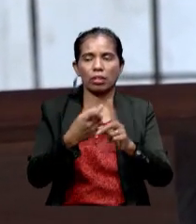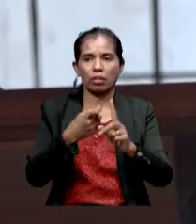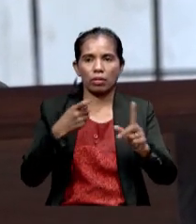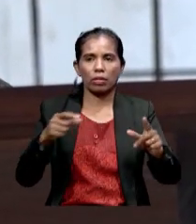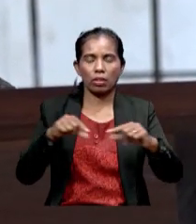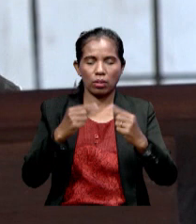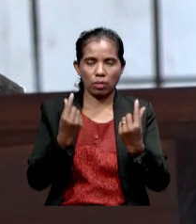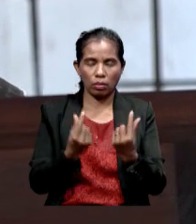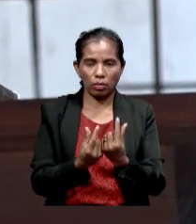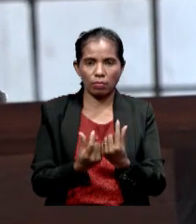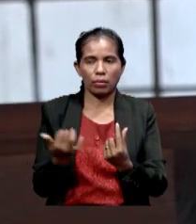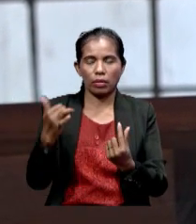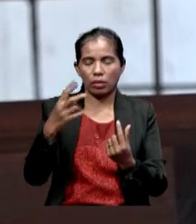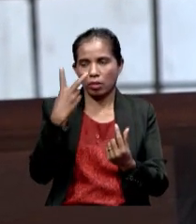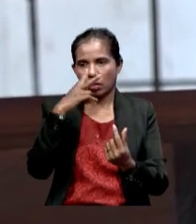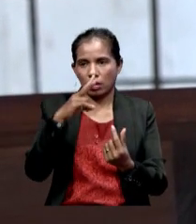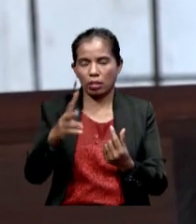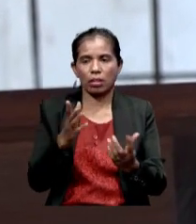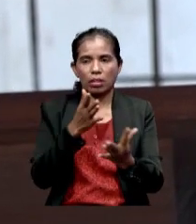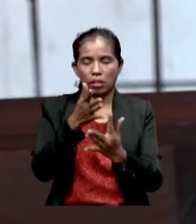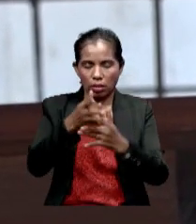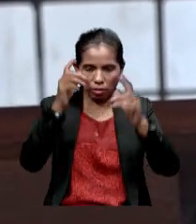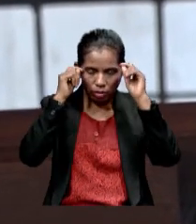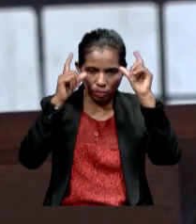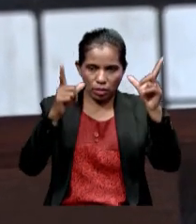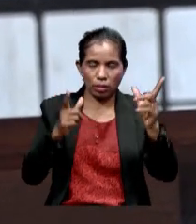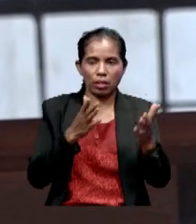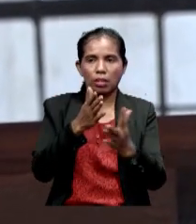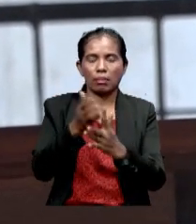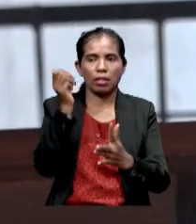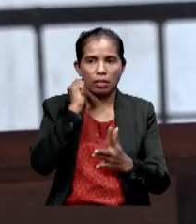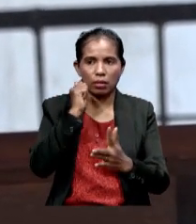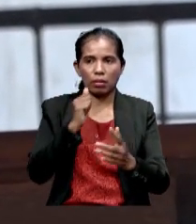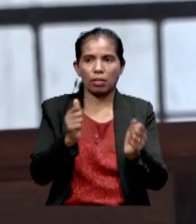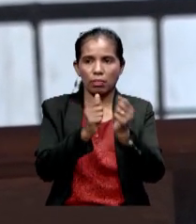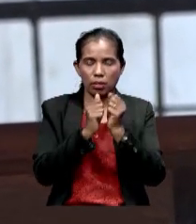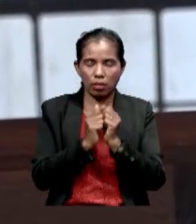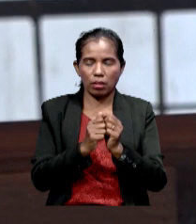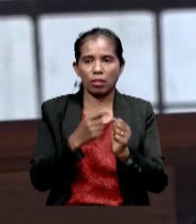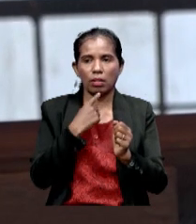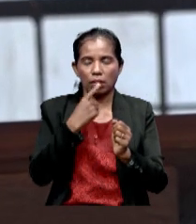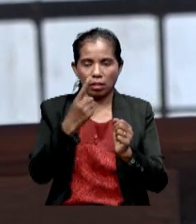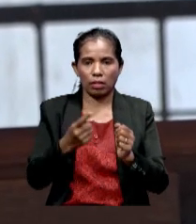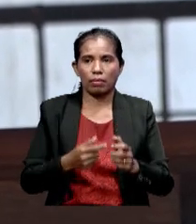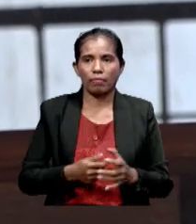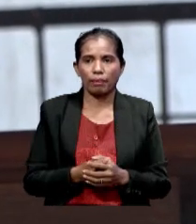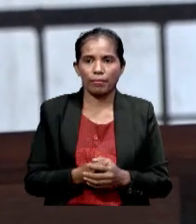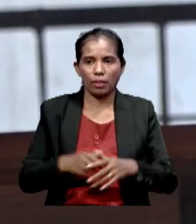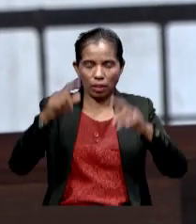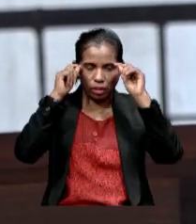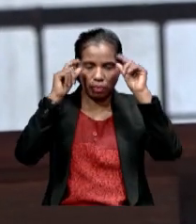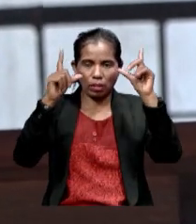avaliação adesão Timor Leste nien bahasa maka mos rekomendasaun ida tata Timor